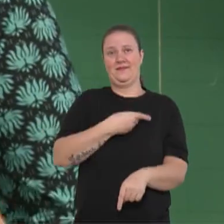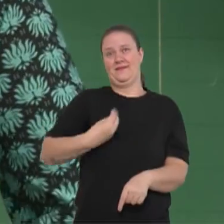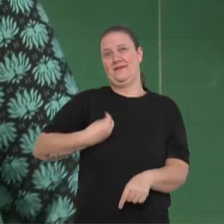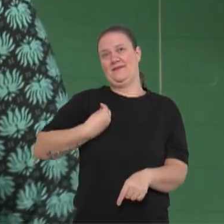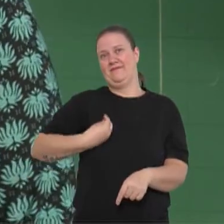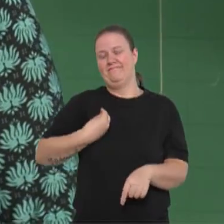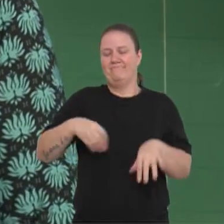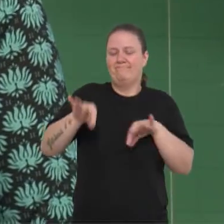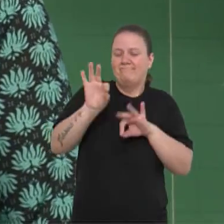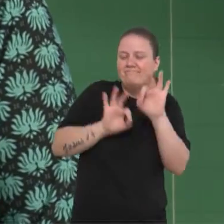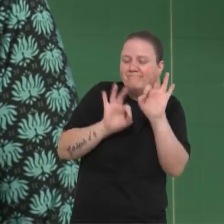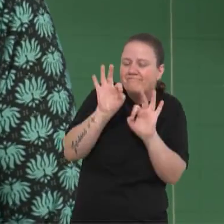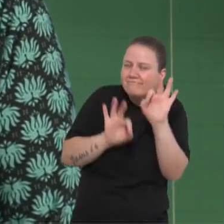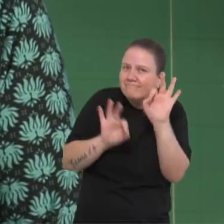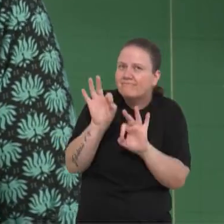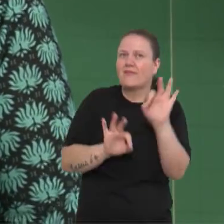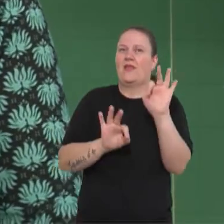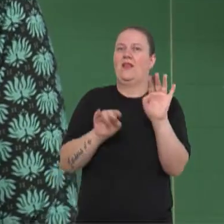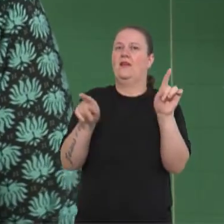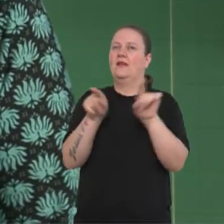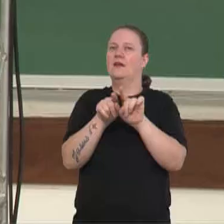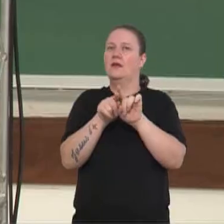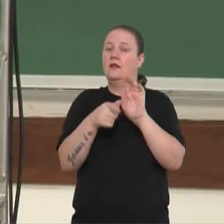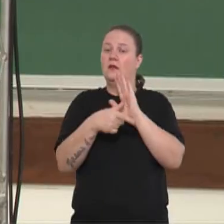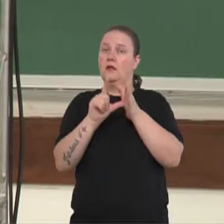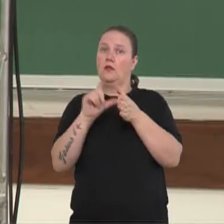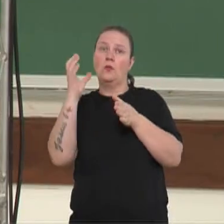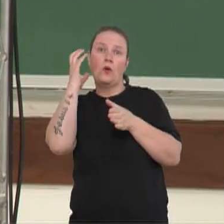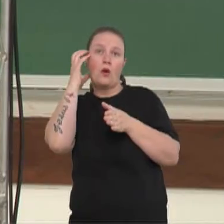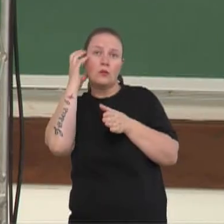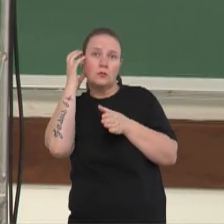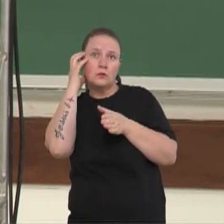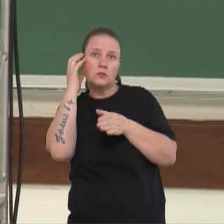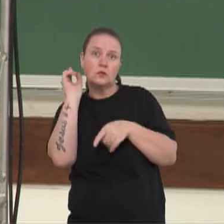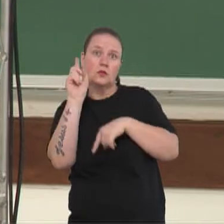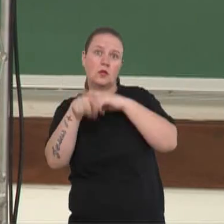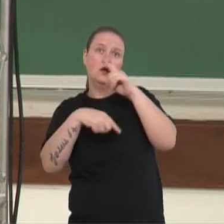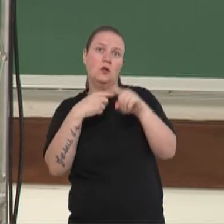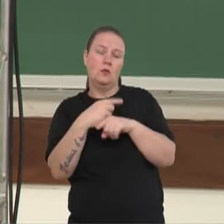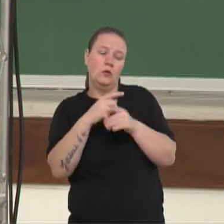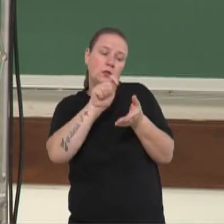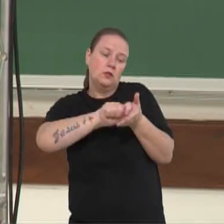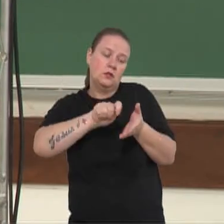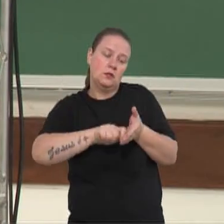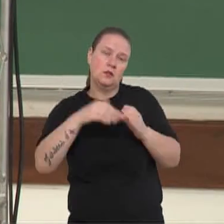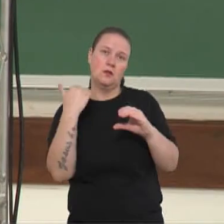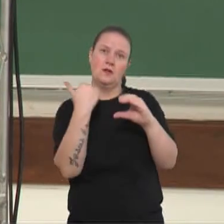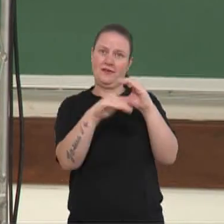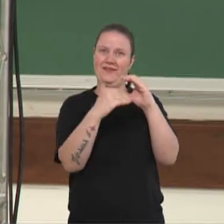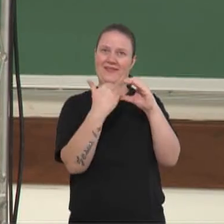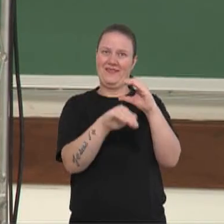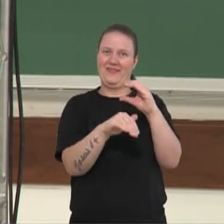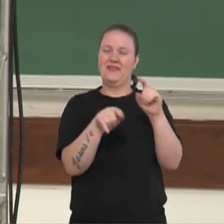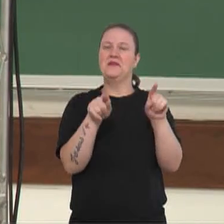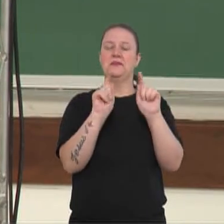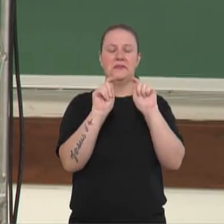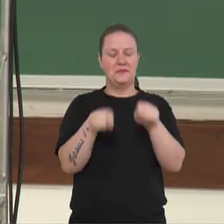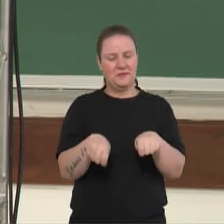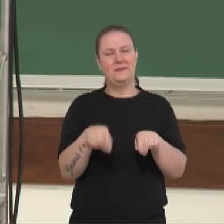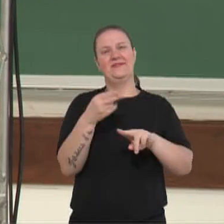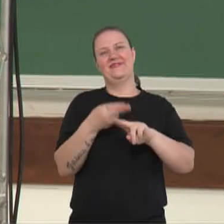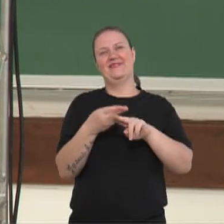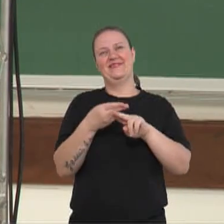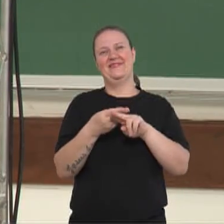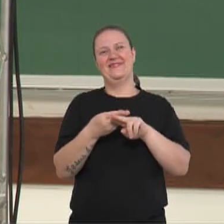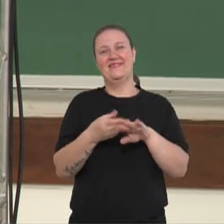de organizar o áudio e enviar, e aí nós temos um podcast, tá? Esta foi